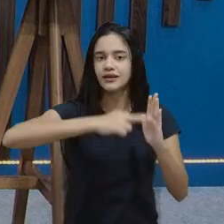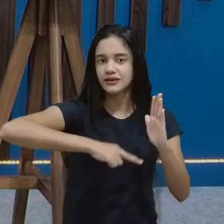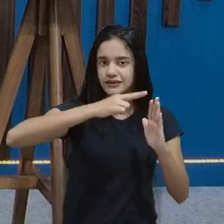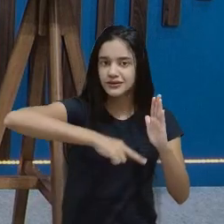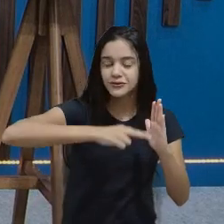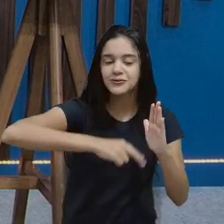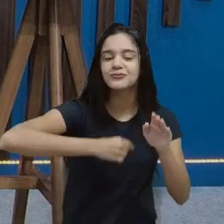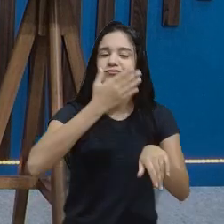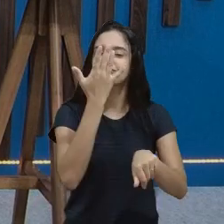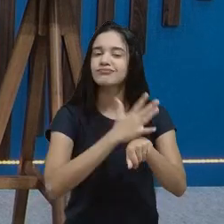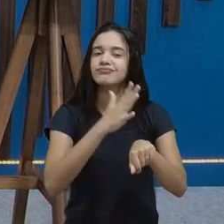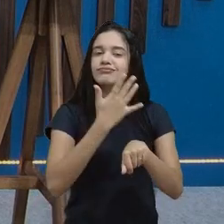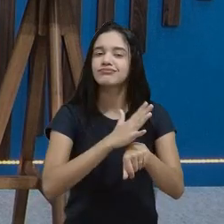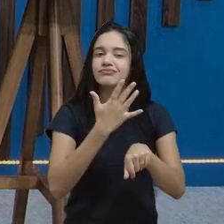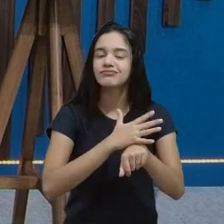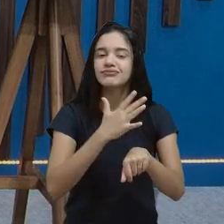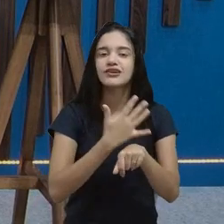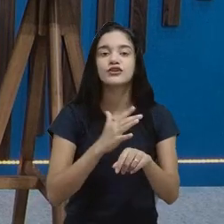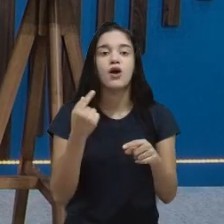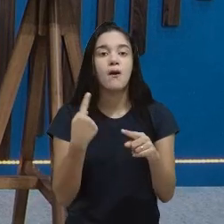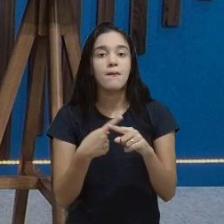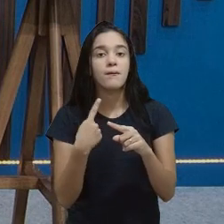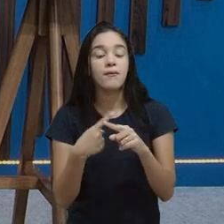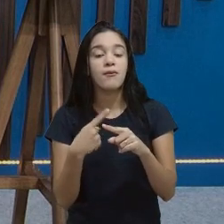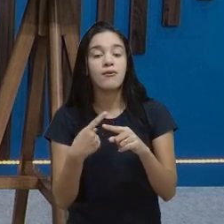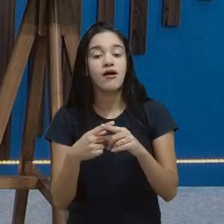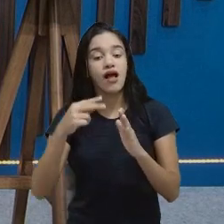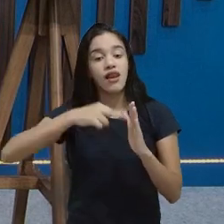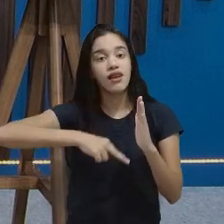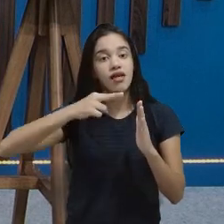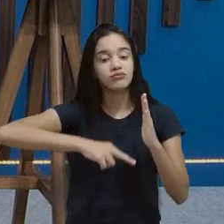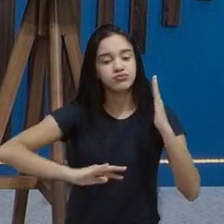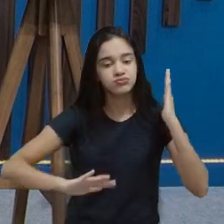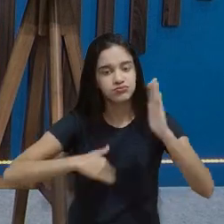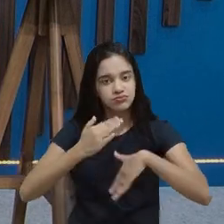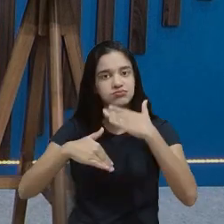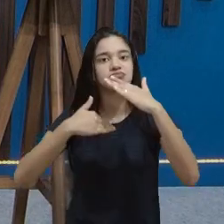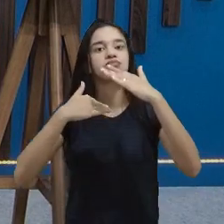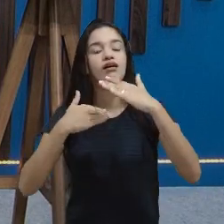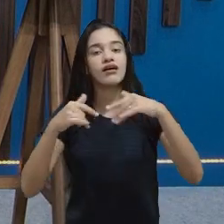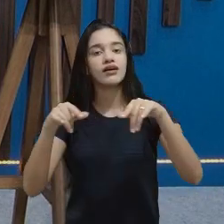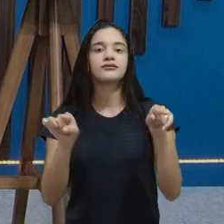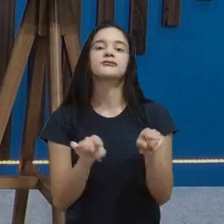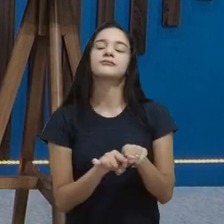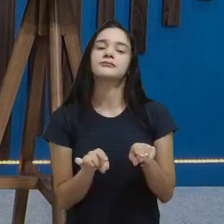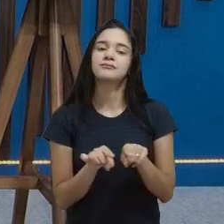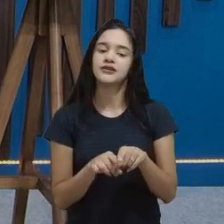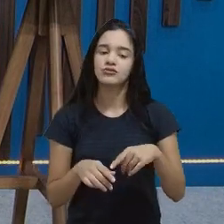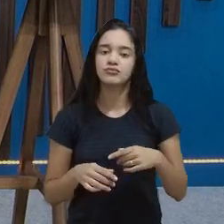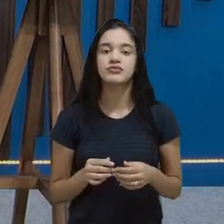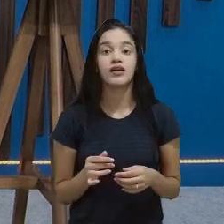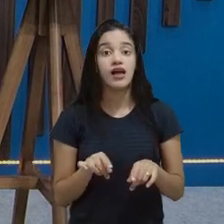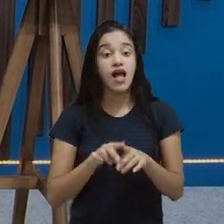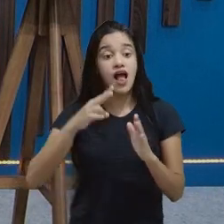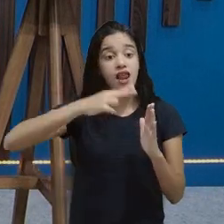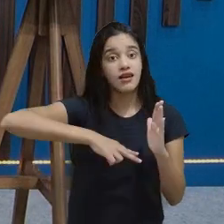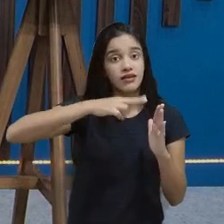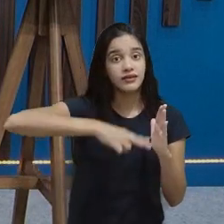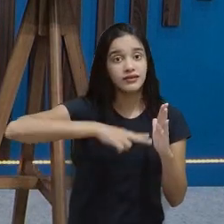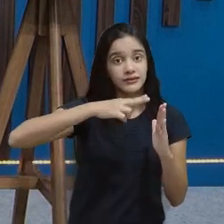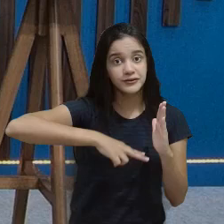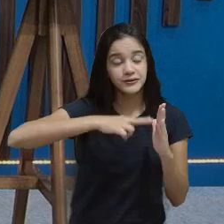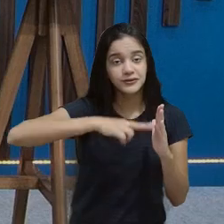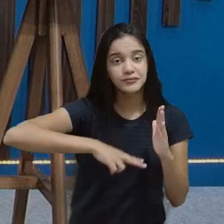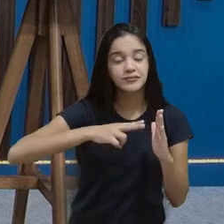em prática, porque a leitura nos faz crescer, nos faz avançar. A leitura também